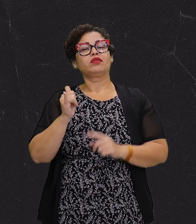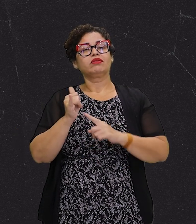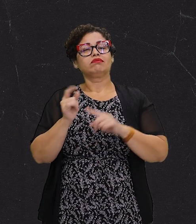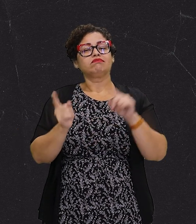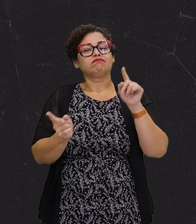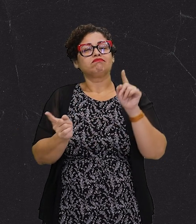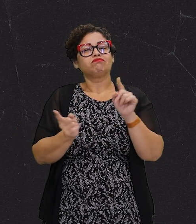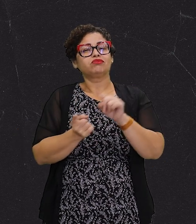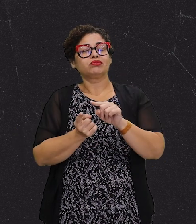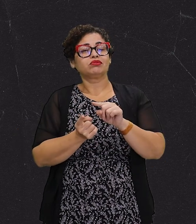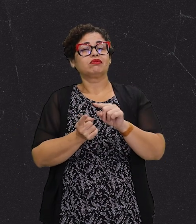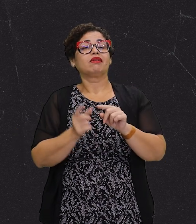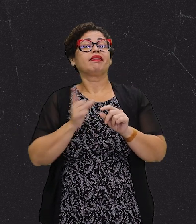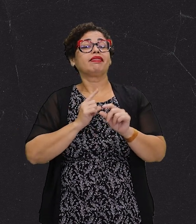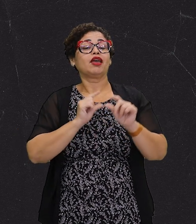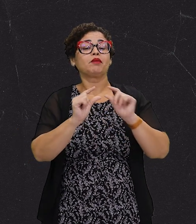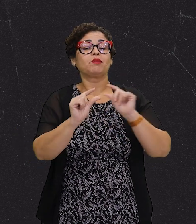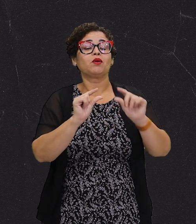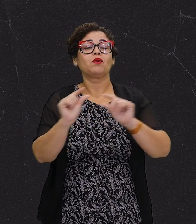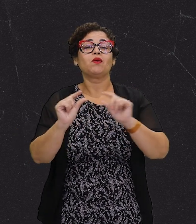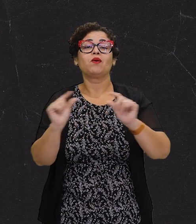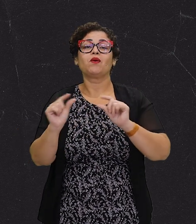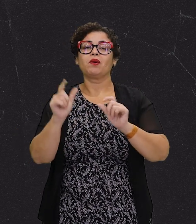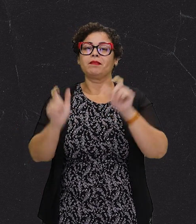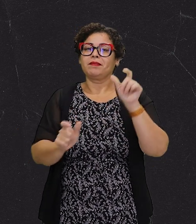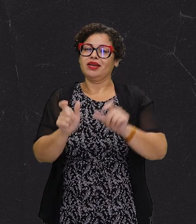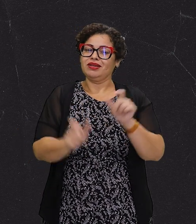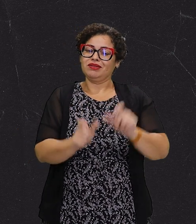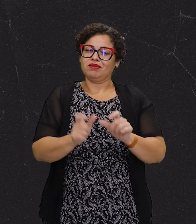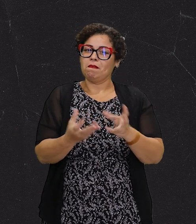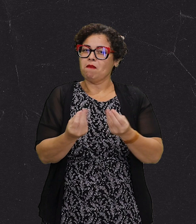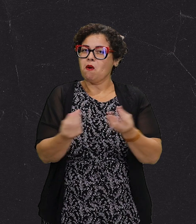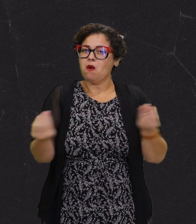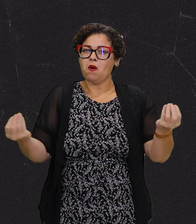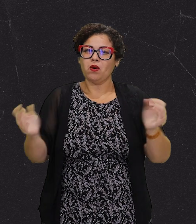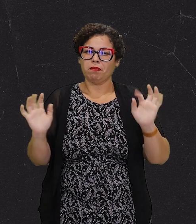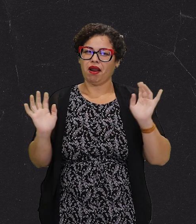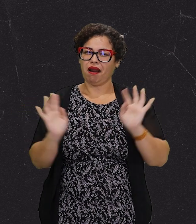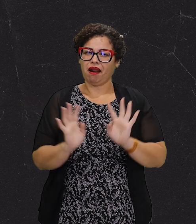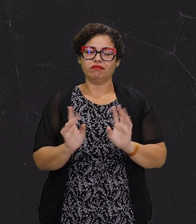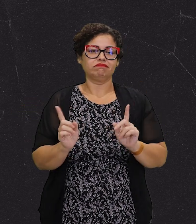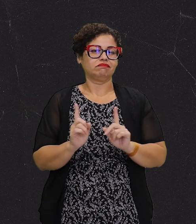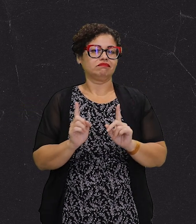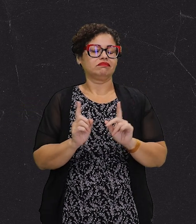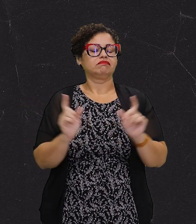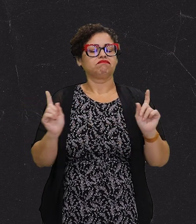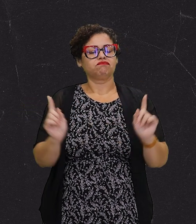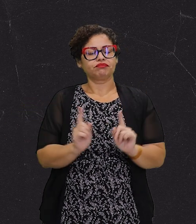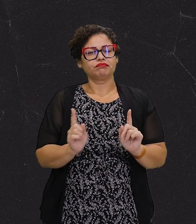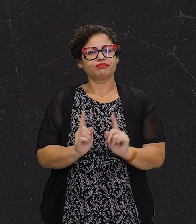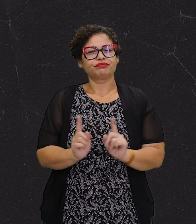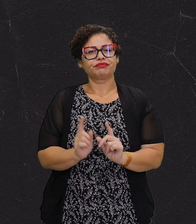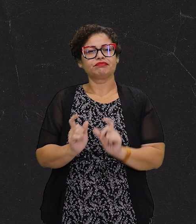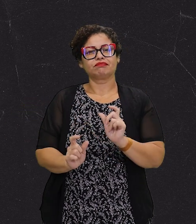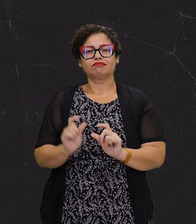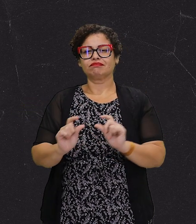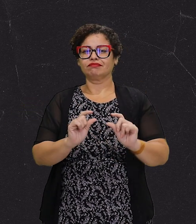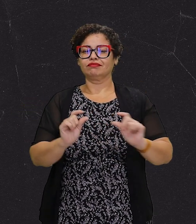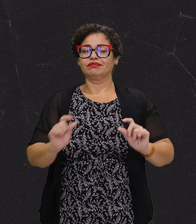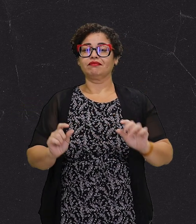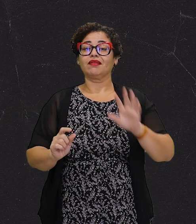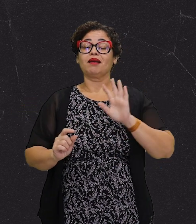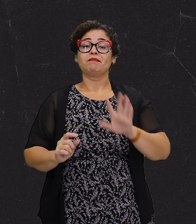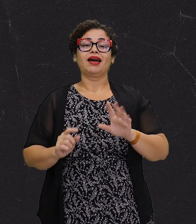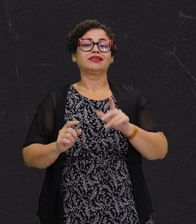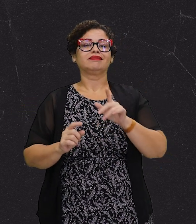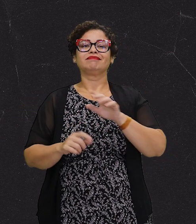frequentemente apresentam um número reduzido de personagens, e esses personagens são bem delineados, mas